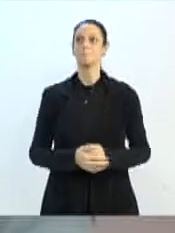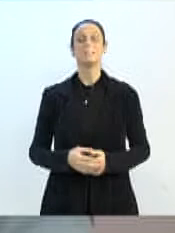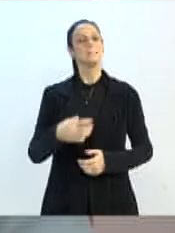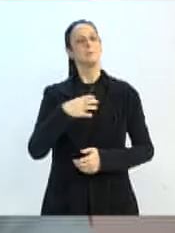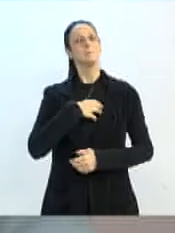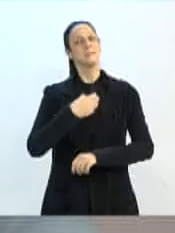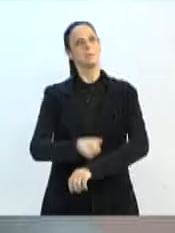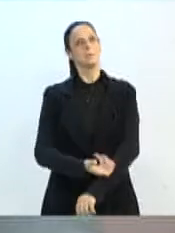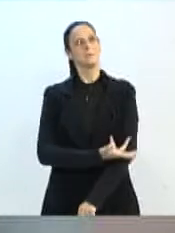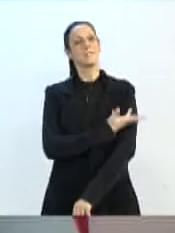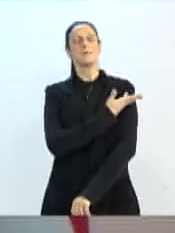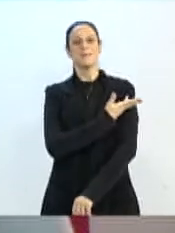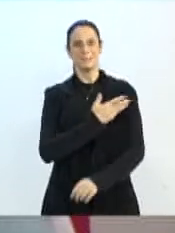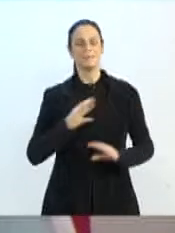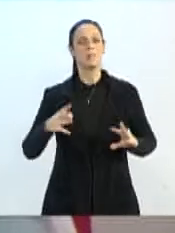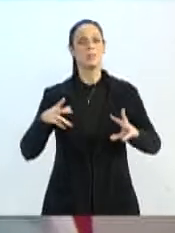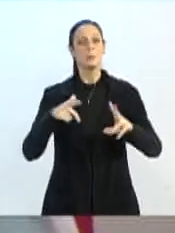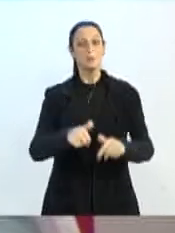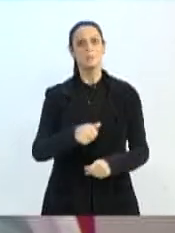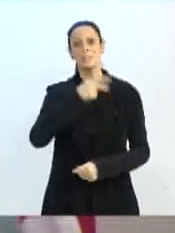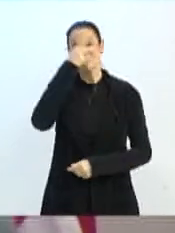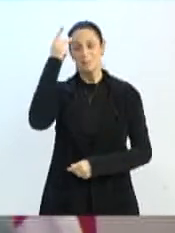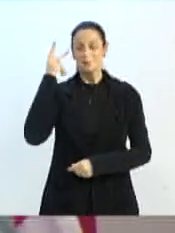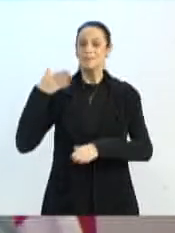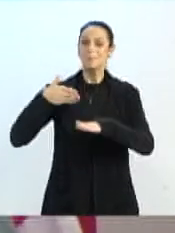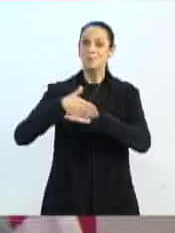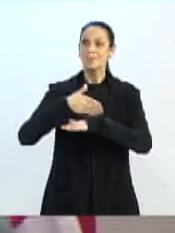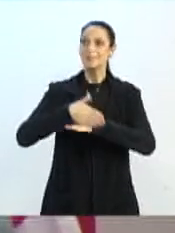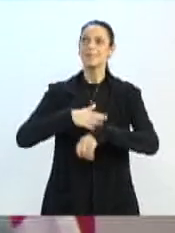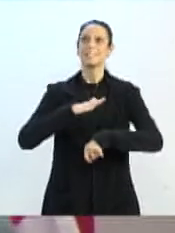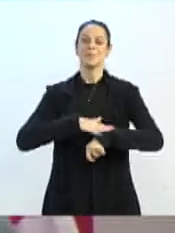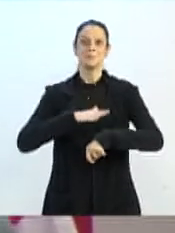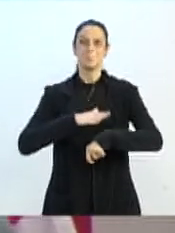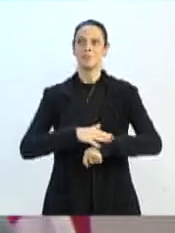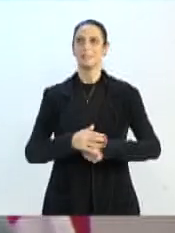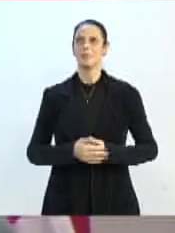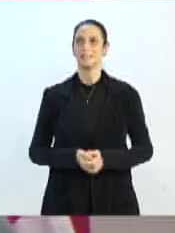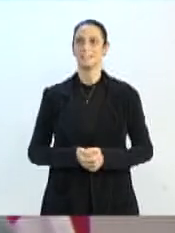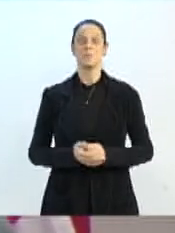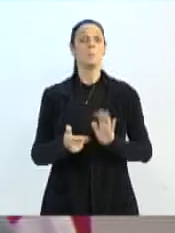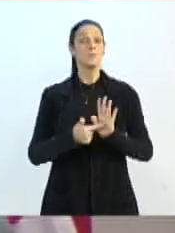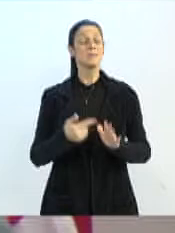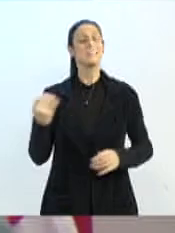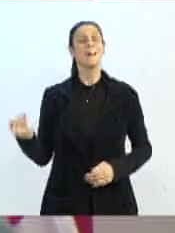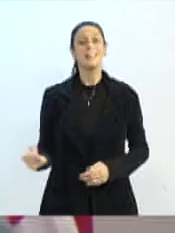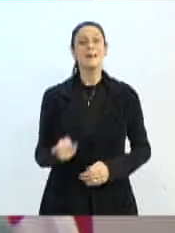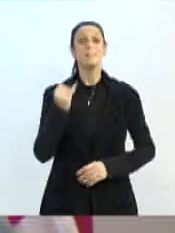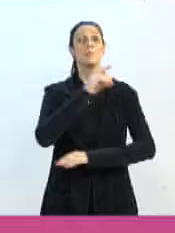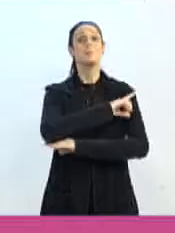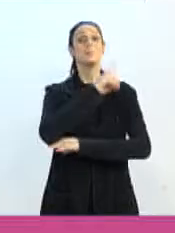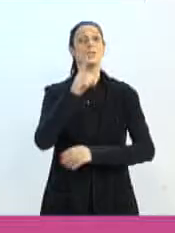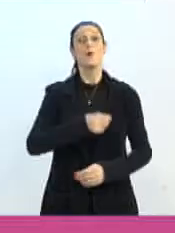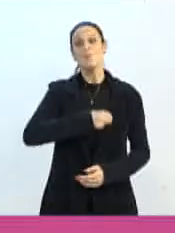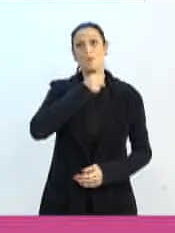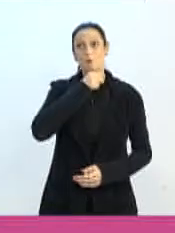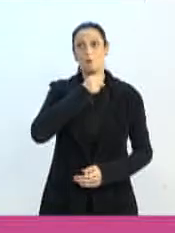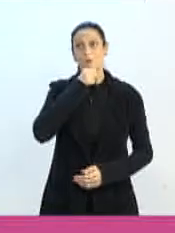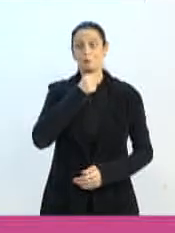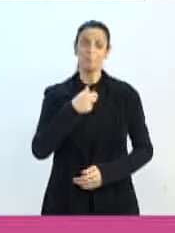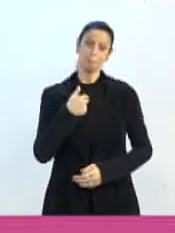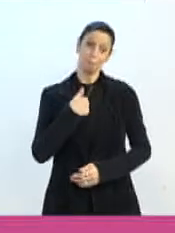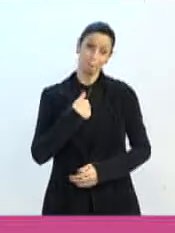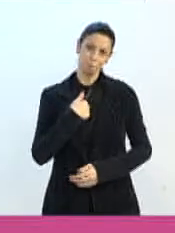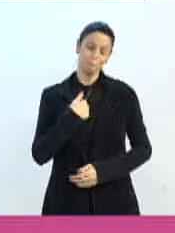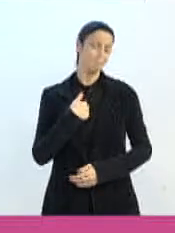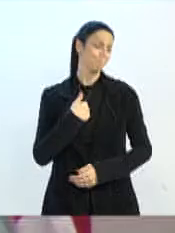o meu carinho por todas que fizeram parte desse momento, eternizando a importância dos dias dos avós. Infelizmente, eu não tenho mais os